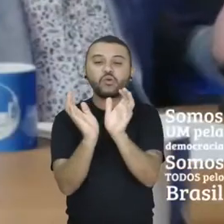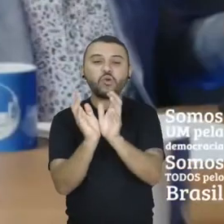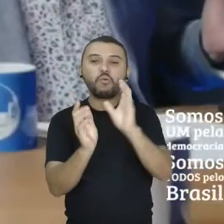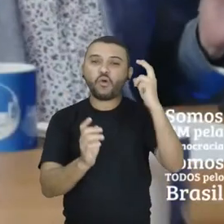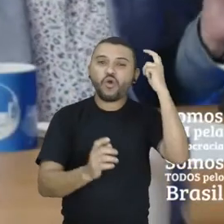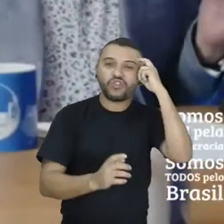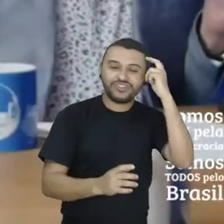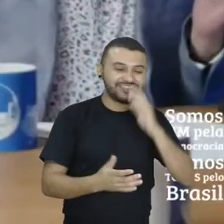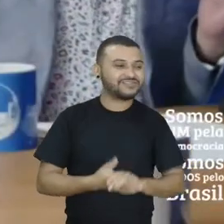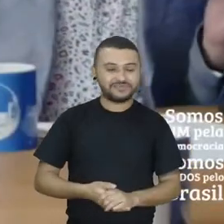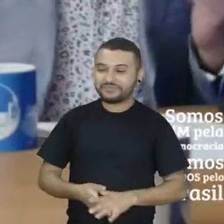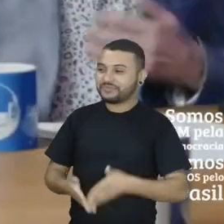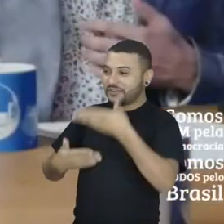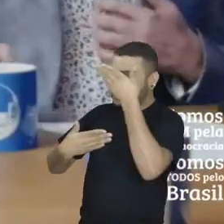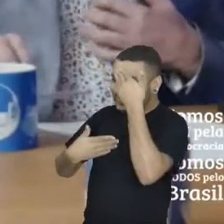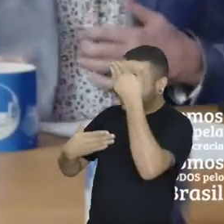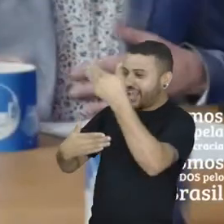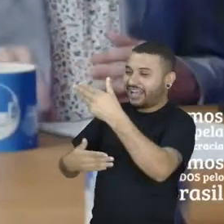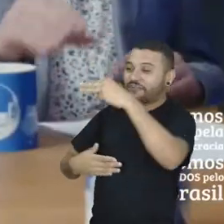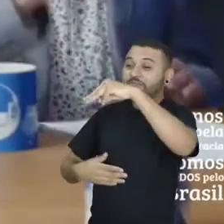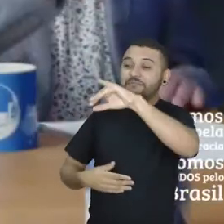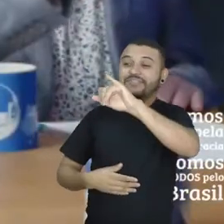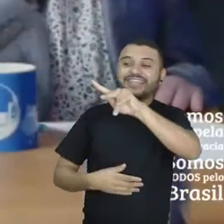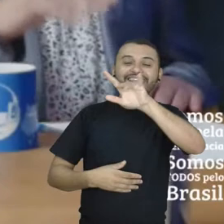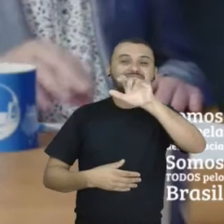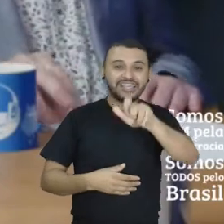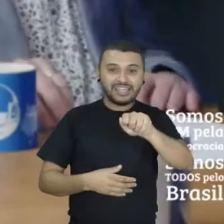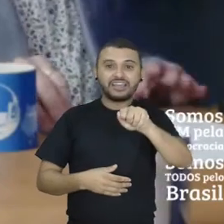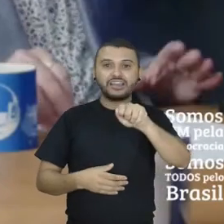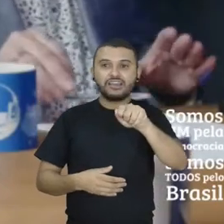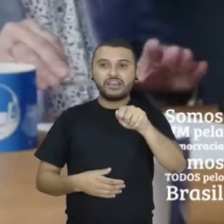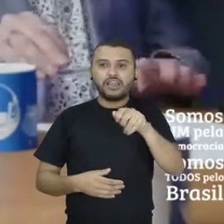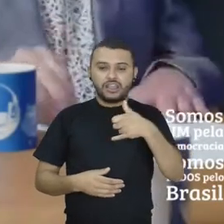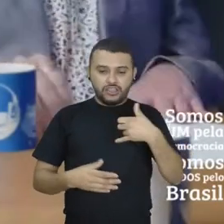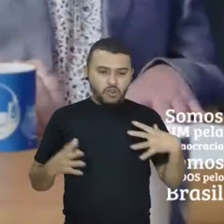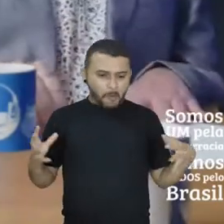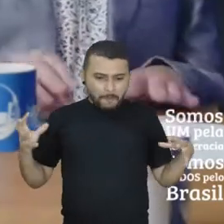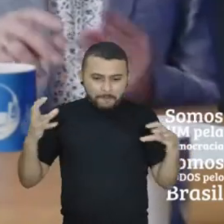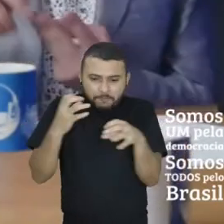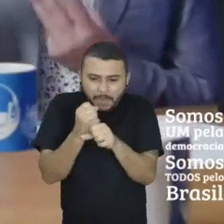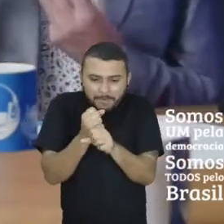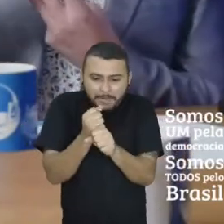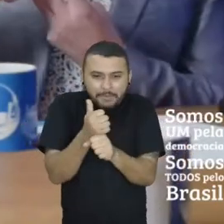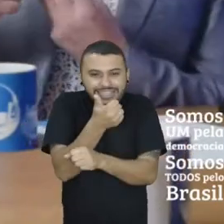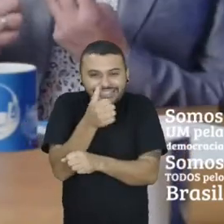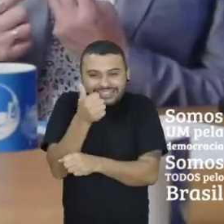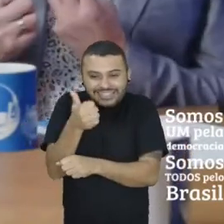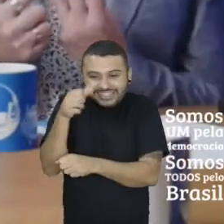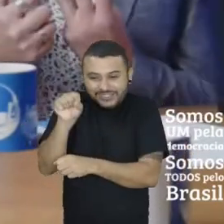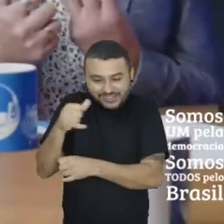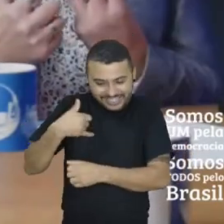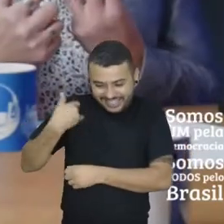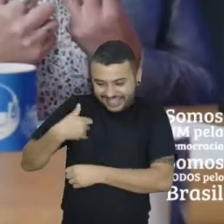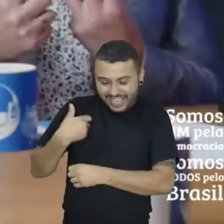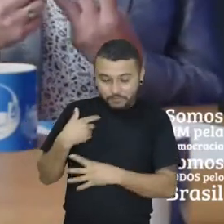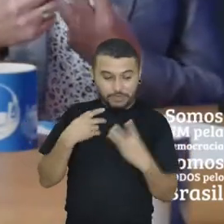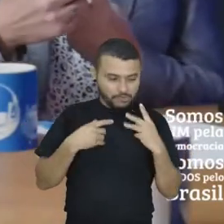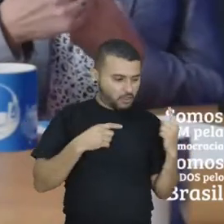bom. Obrigado, Mica. E, olha, os 118 anos eu não resisto. Espera aí, ó. 3